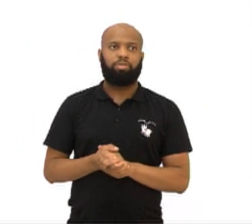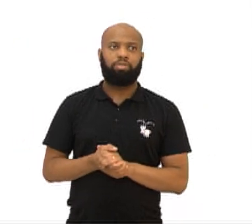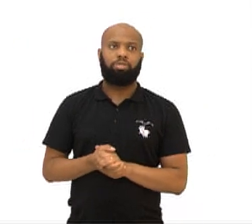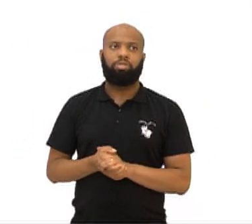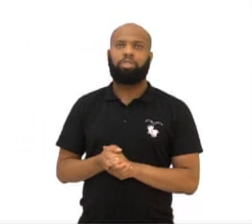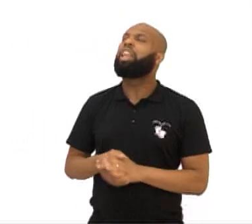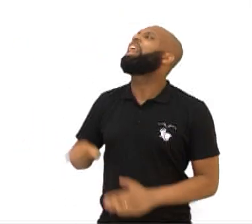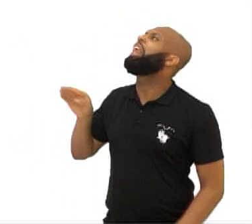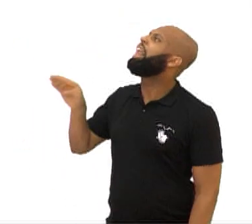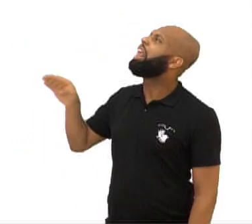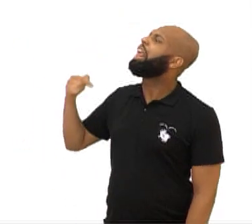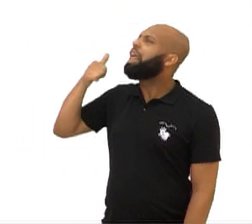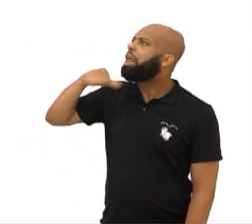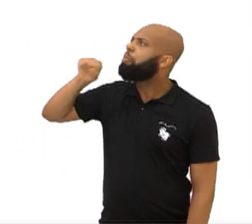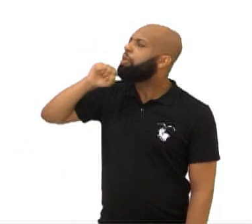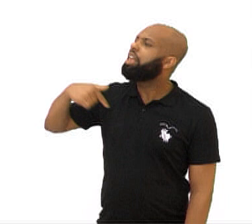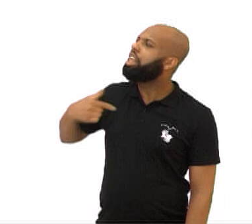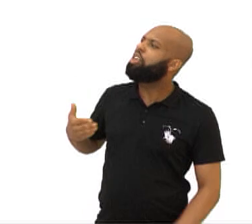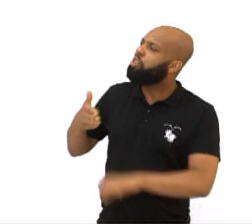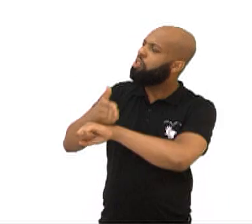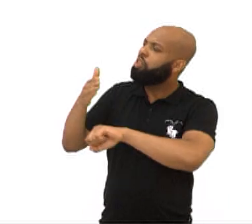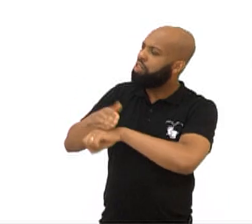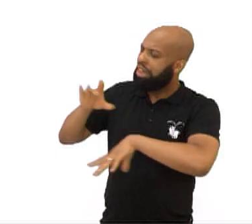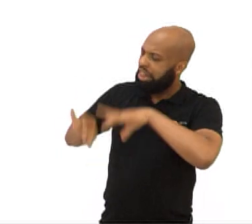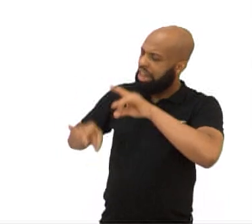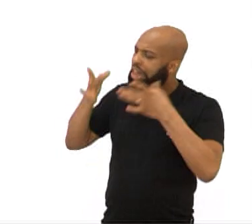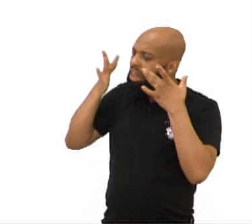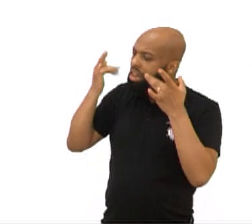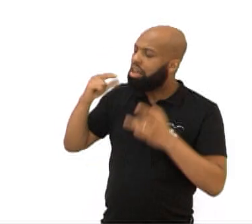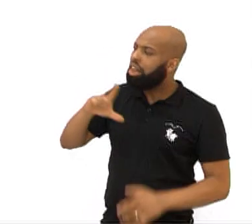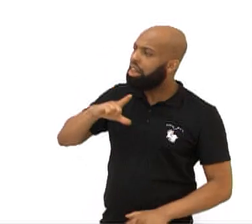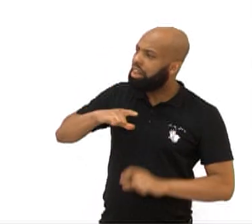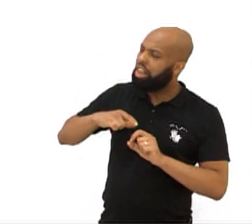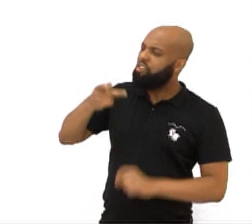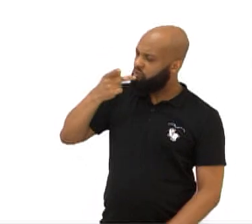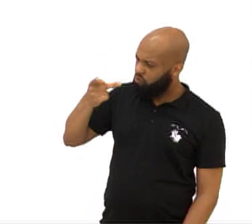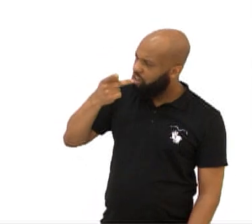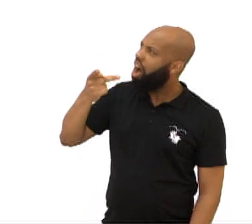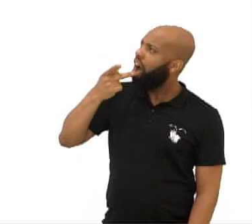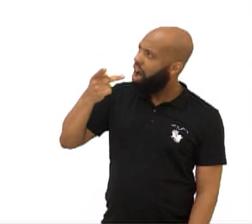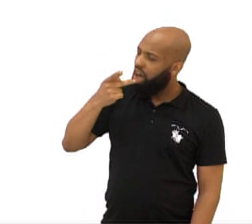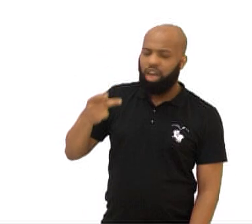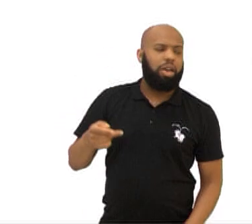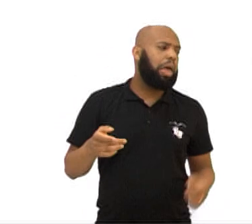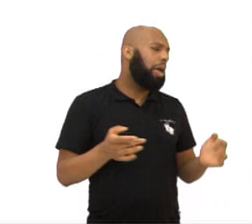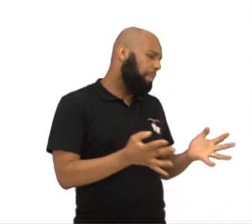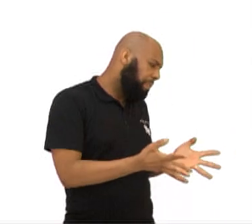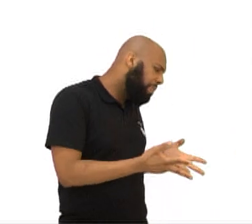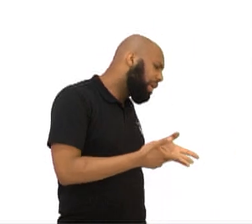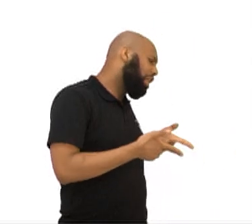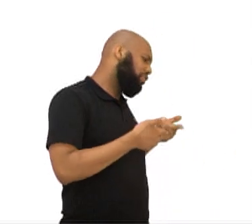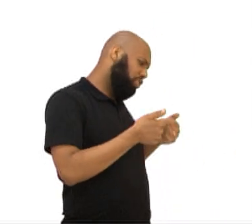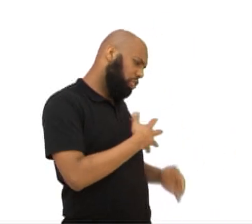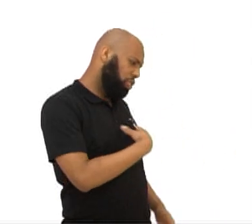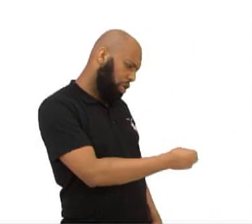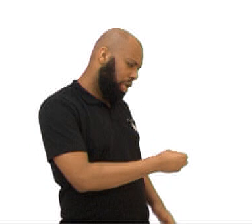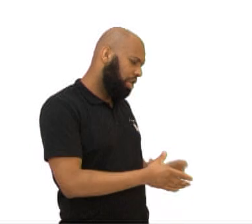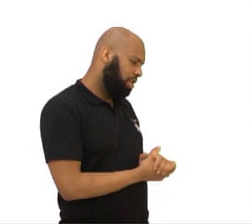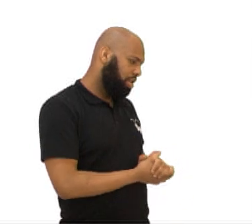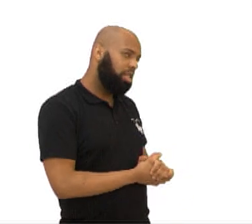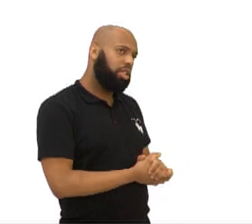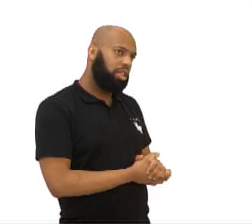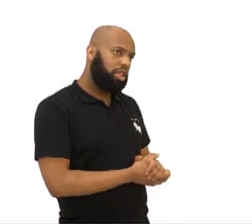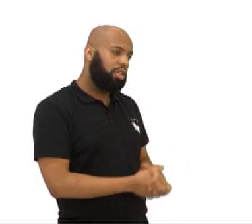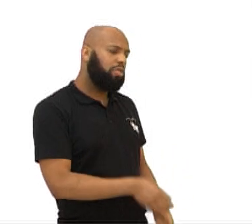fazer parte da peça da escola. Eu vou ter uma fala e tudo mais. Isso é maravilhoso, Calvin. É